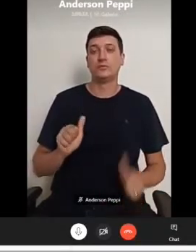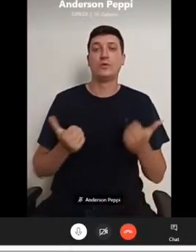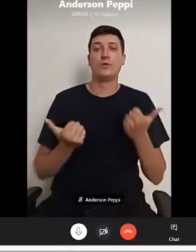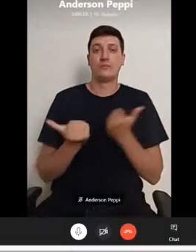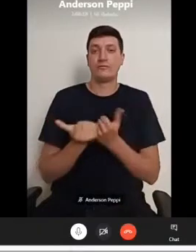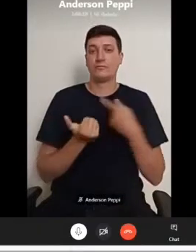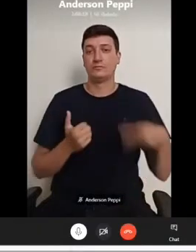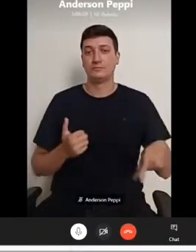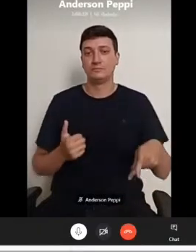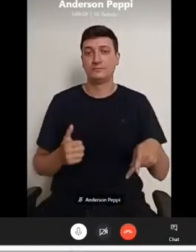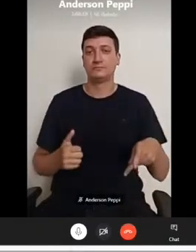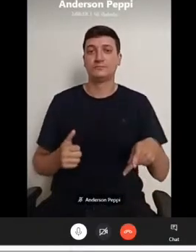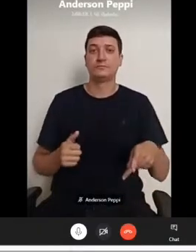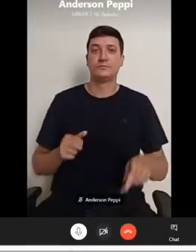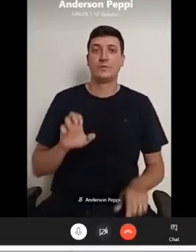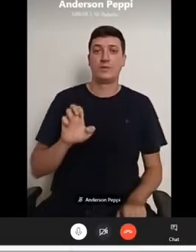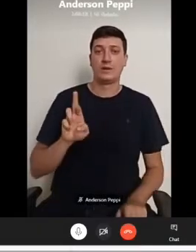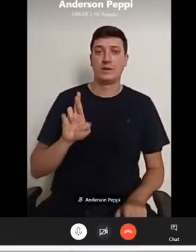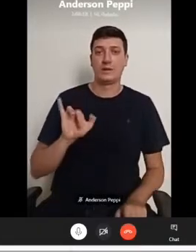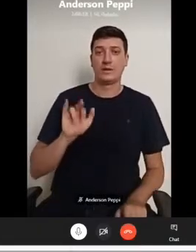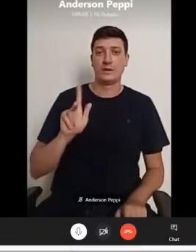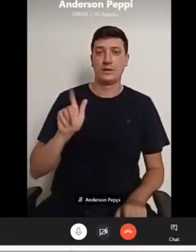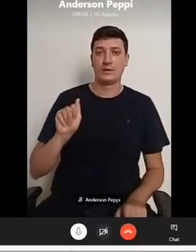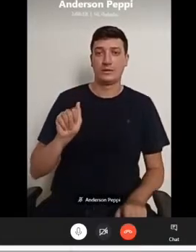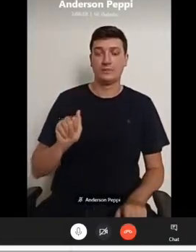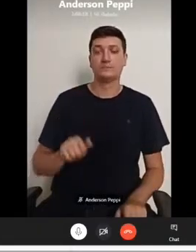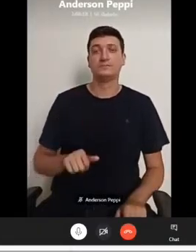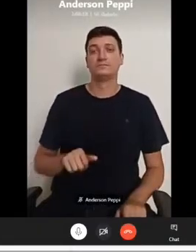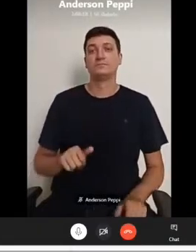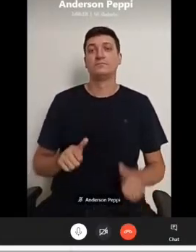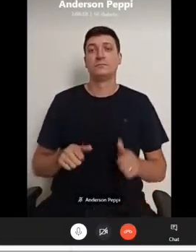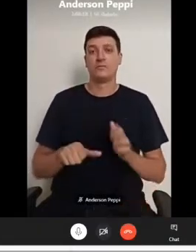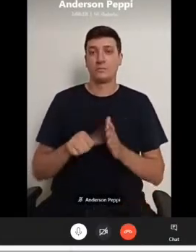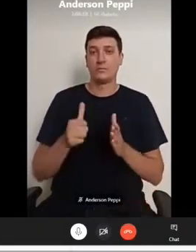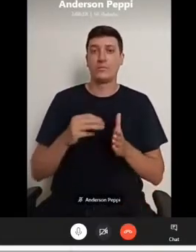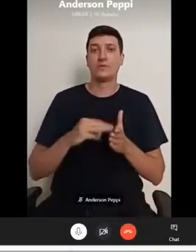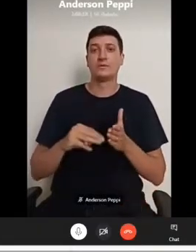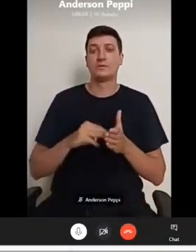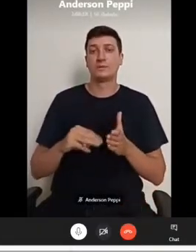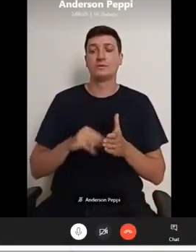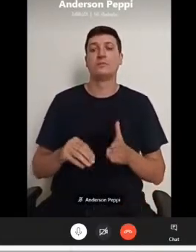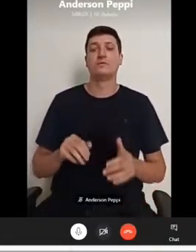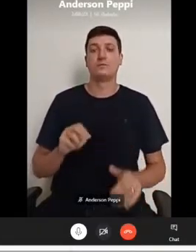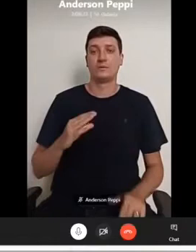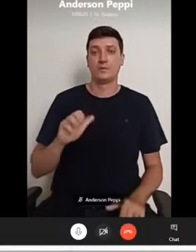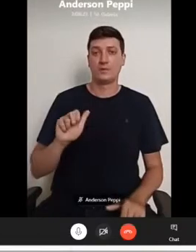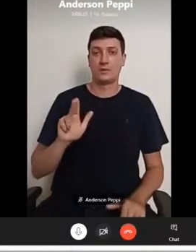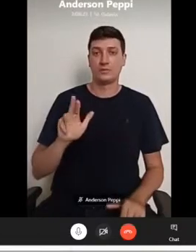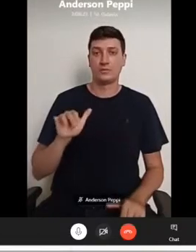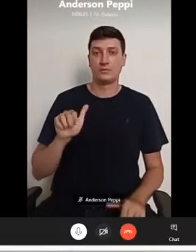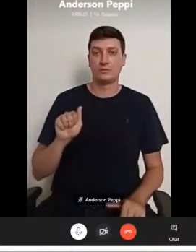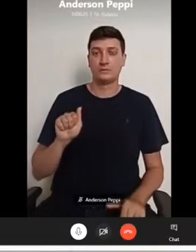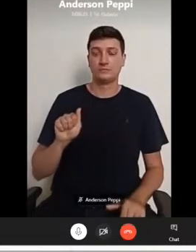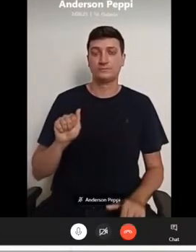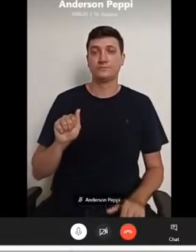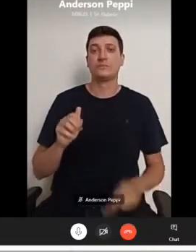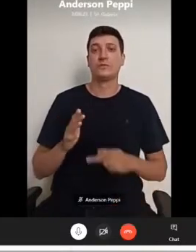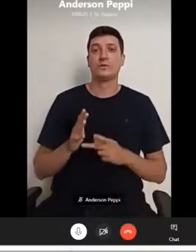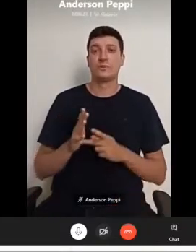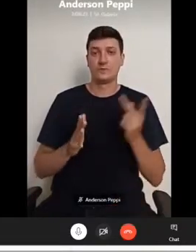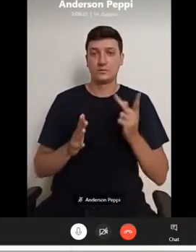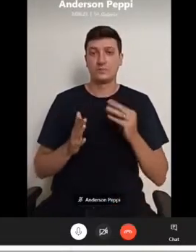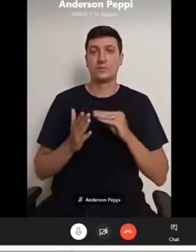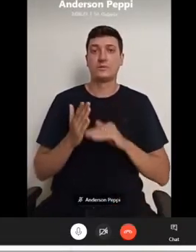Érica Cristina Lial. Primeira secretária, Cláudia Maria Gabriel. Segundo